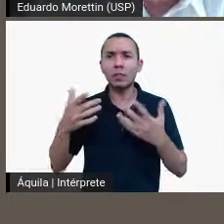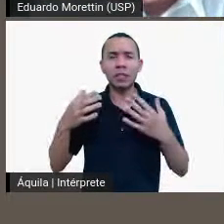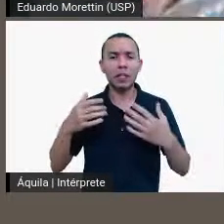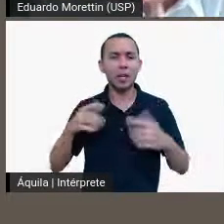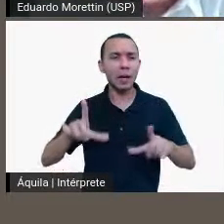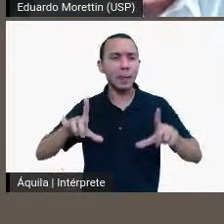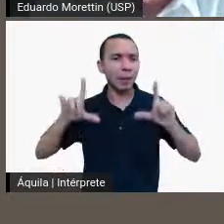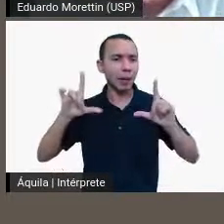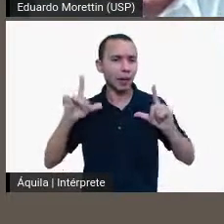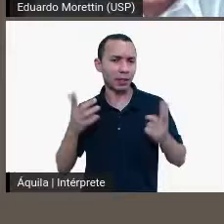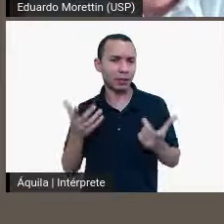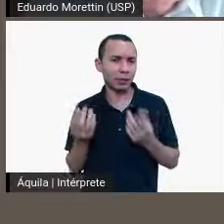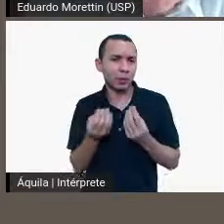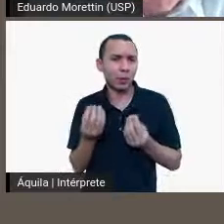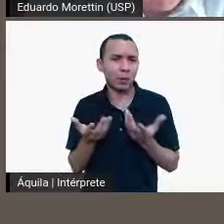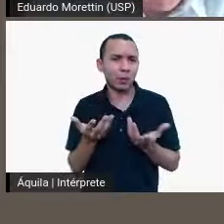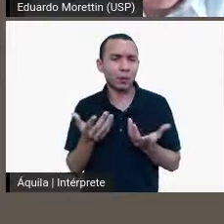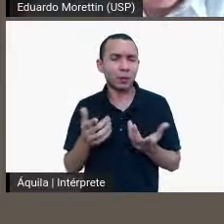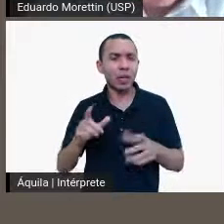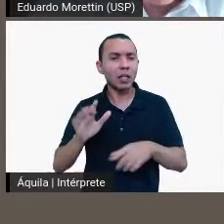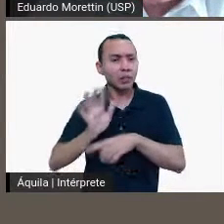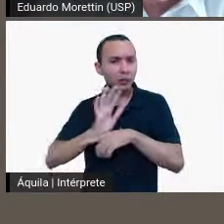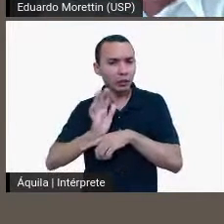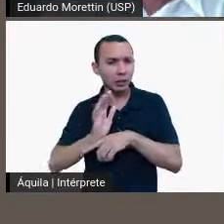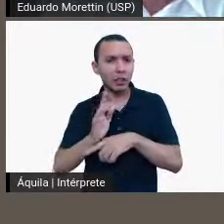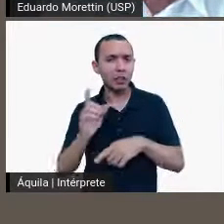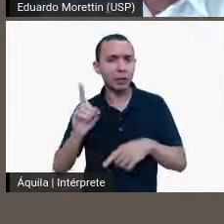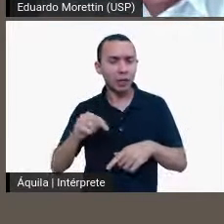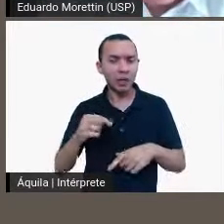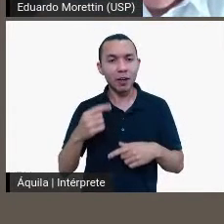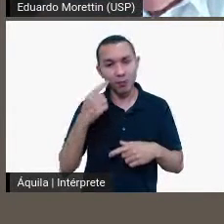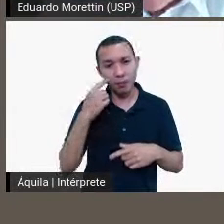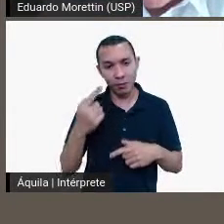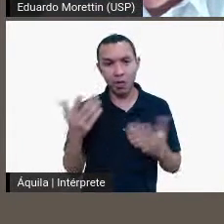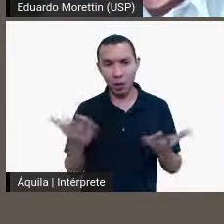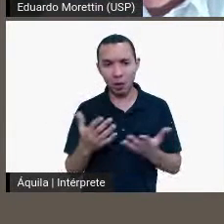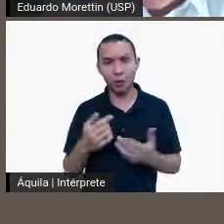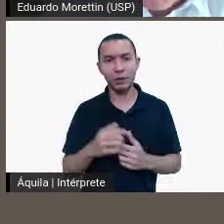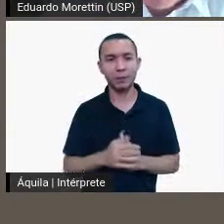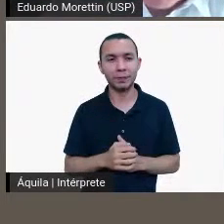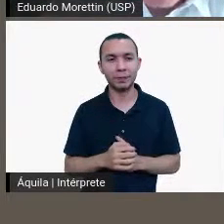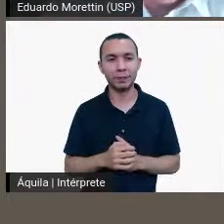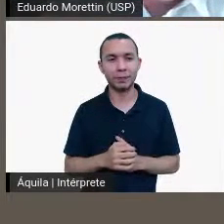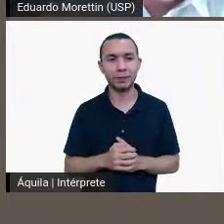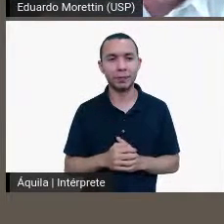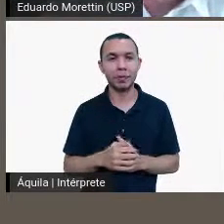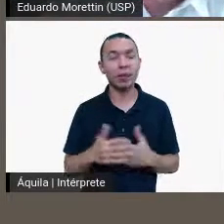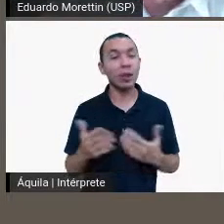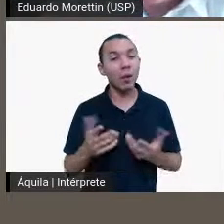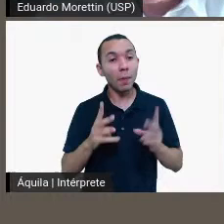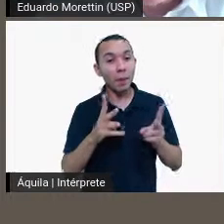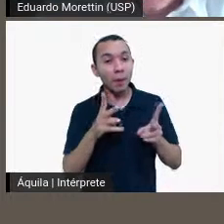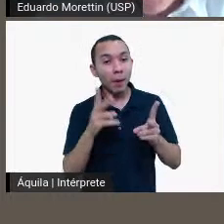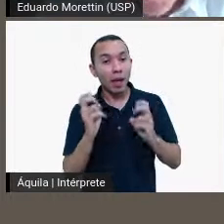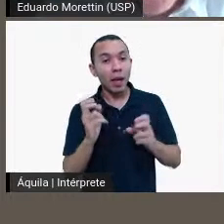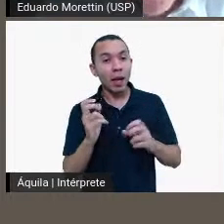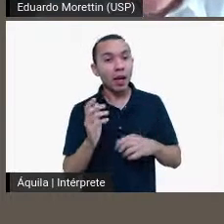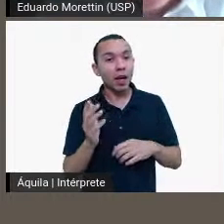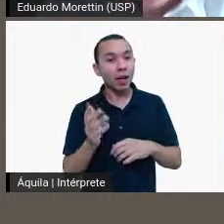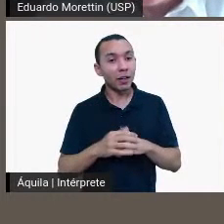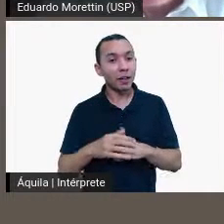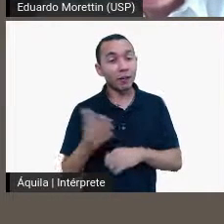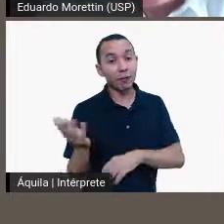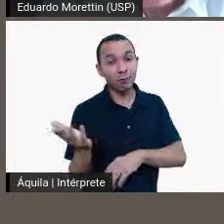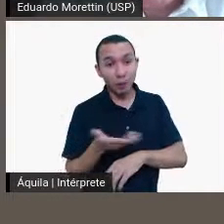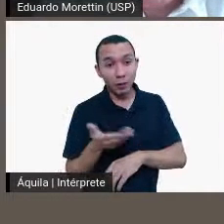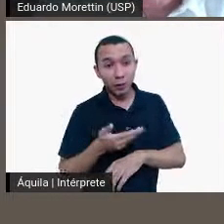dentro desse campo, o cinema entra, como veremos. Há uma percepção de que a velocidade e dinamismo